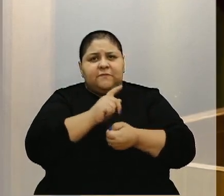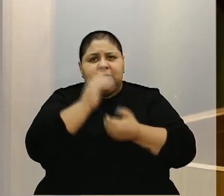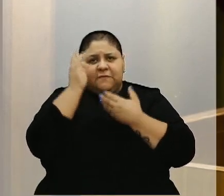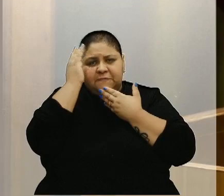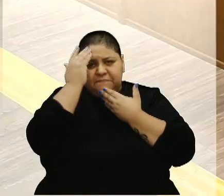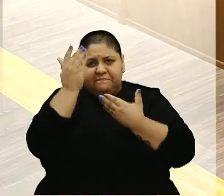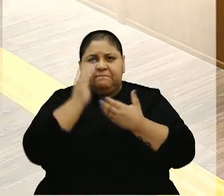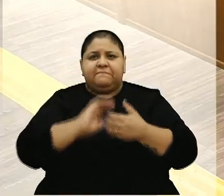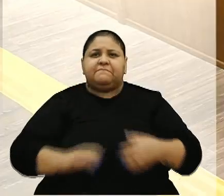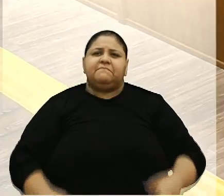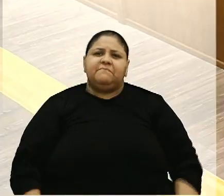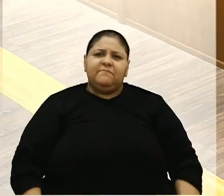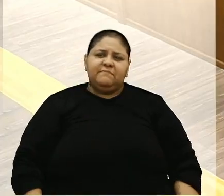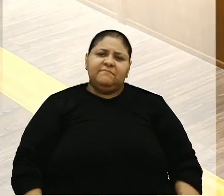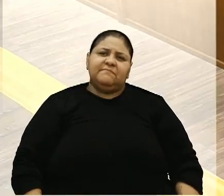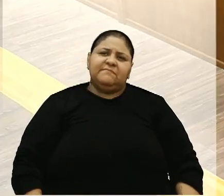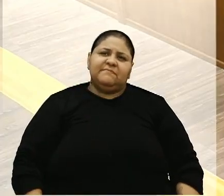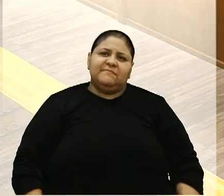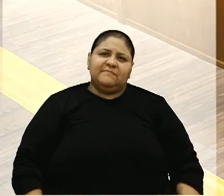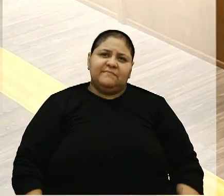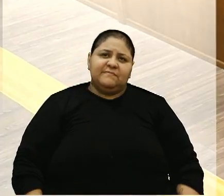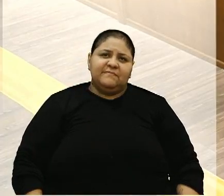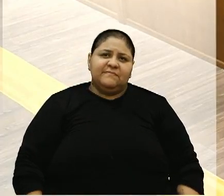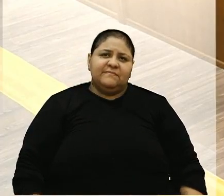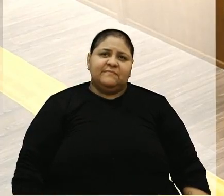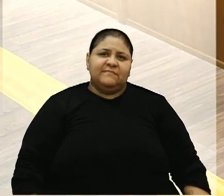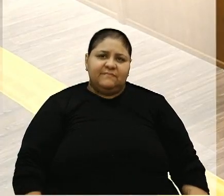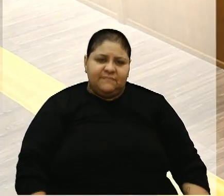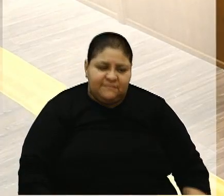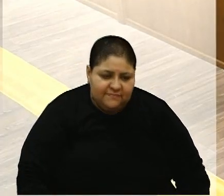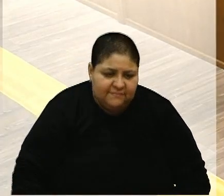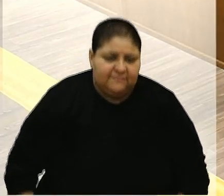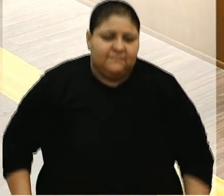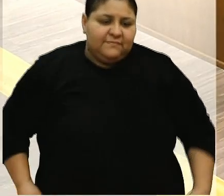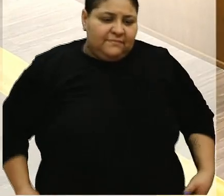A gente fez, né, um tempinho aí de tolerância.